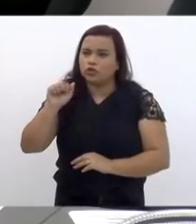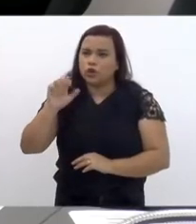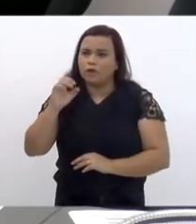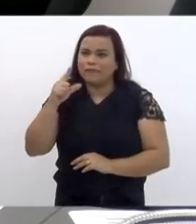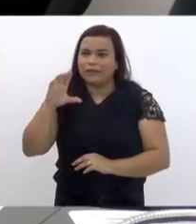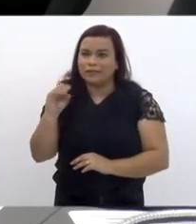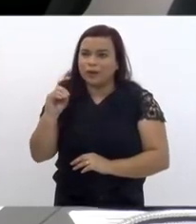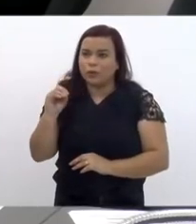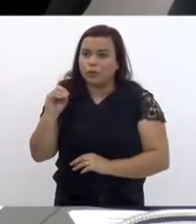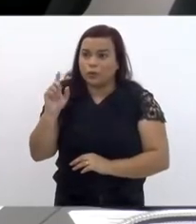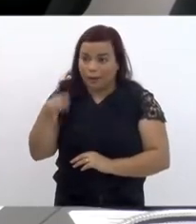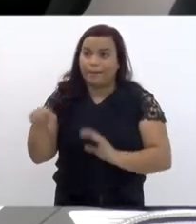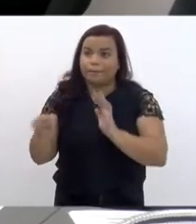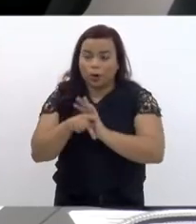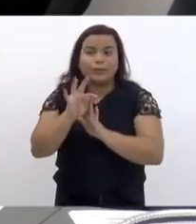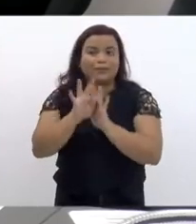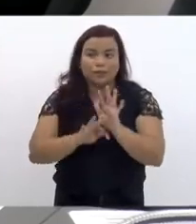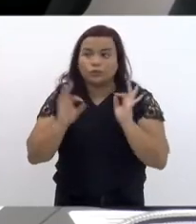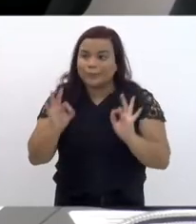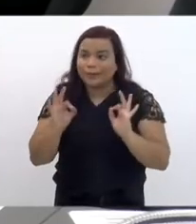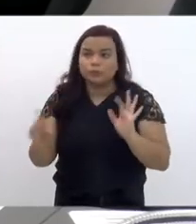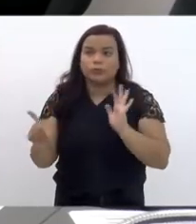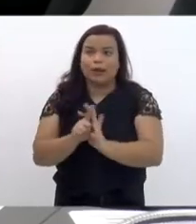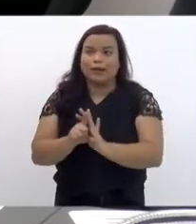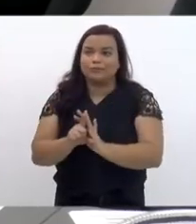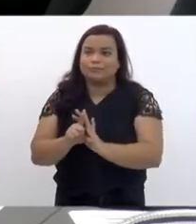Uhum. É o texto da Lei de Inovação. É o texto da lei.